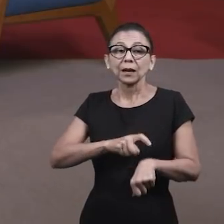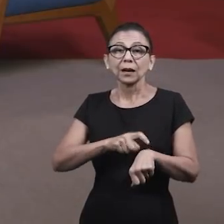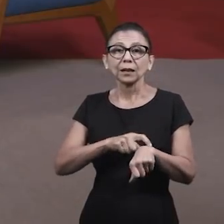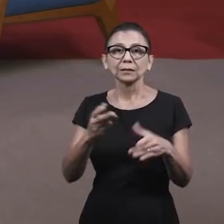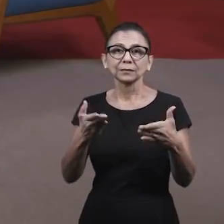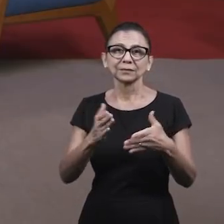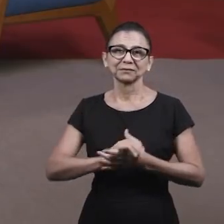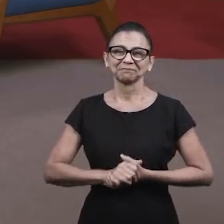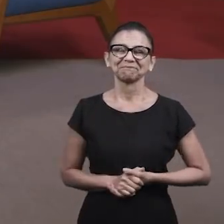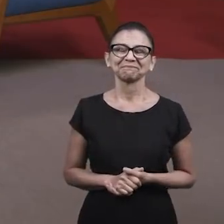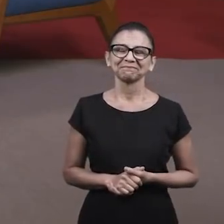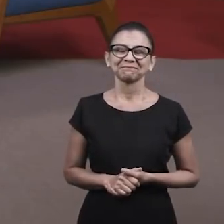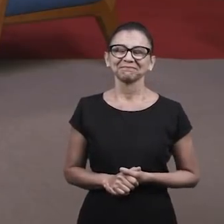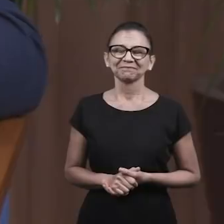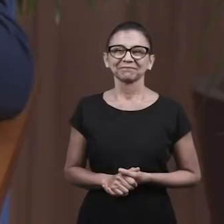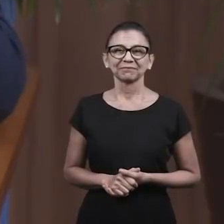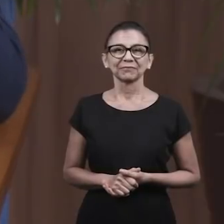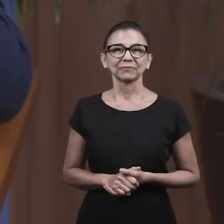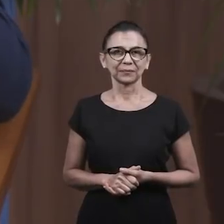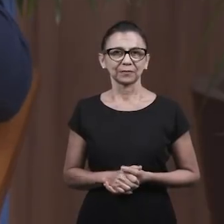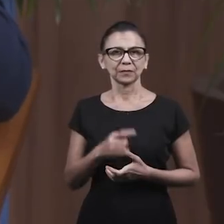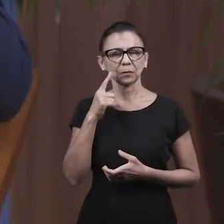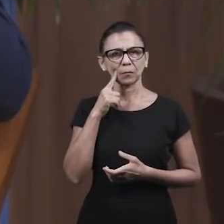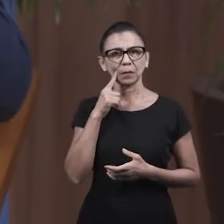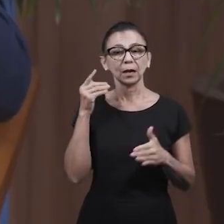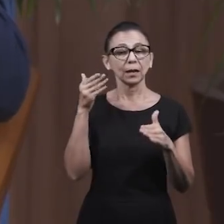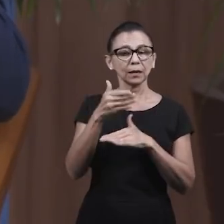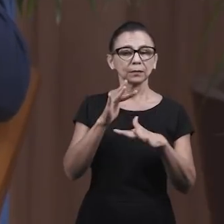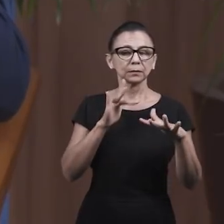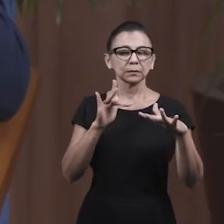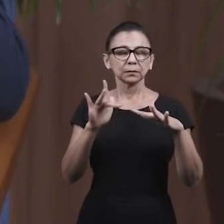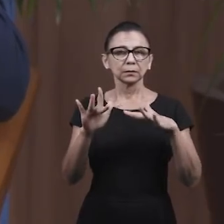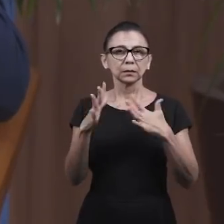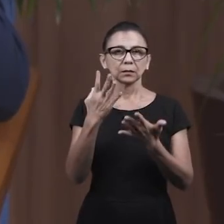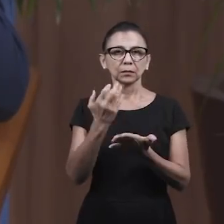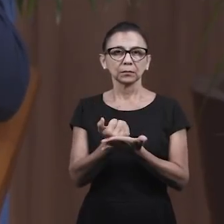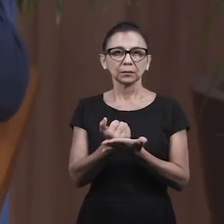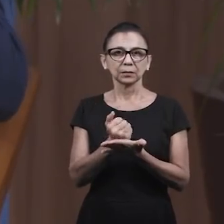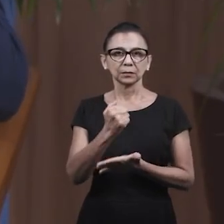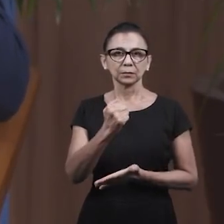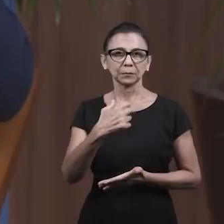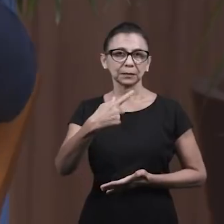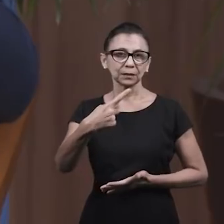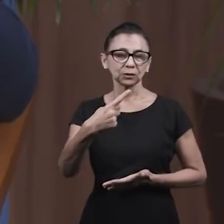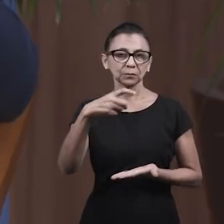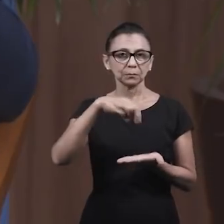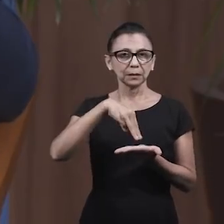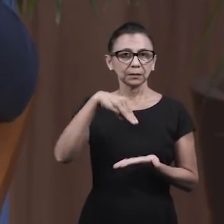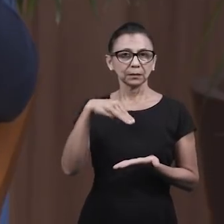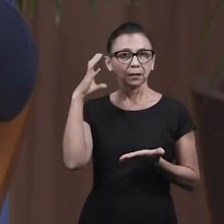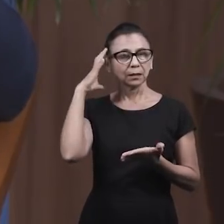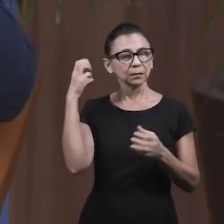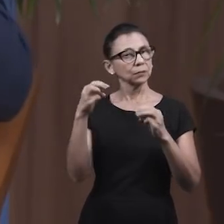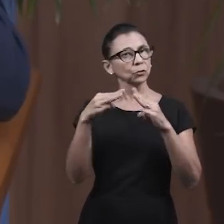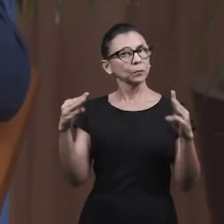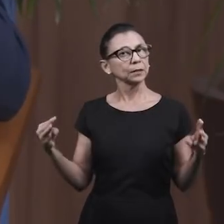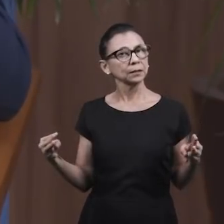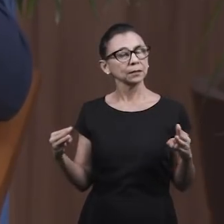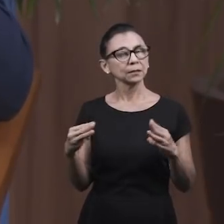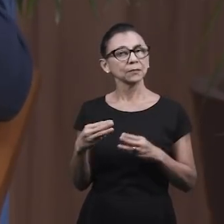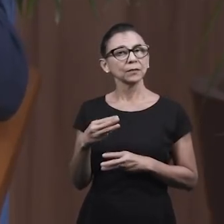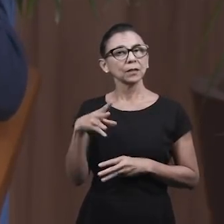na tela, 0800 707 3076. E mais, nós não vamos te pedir qualquer contribuição financeira, nem mesmo